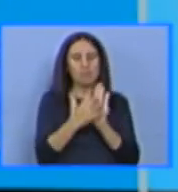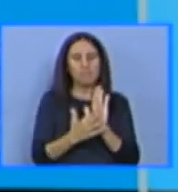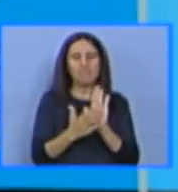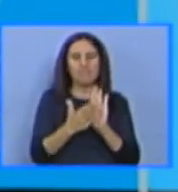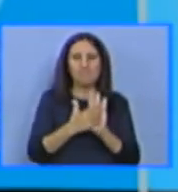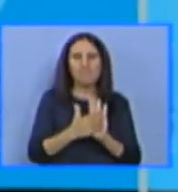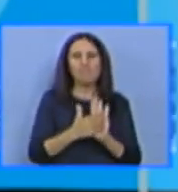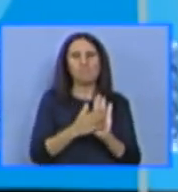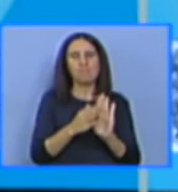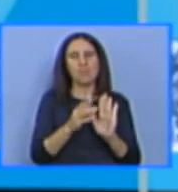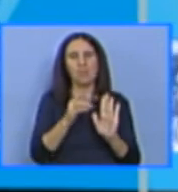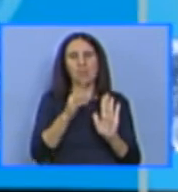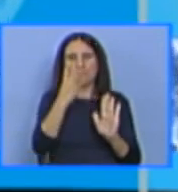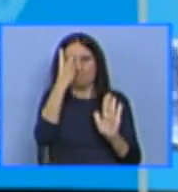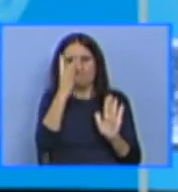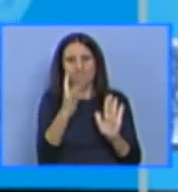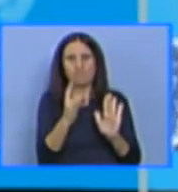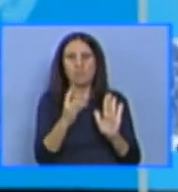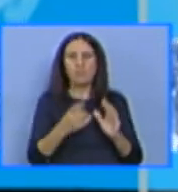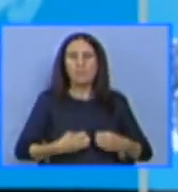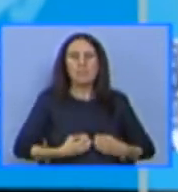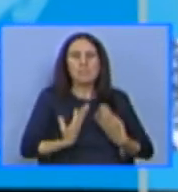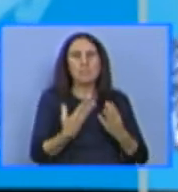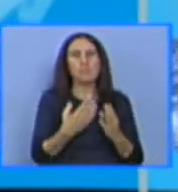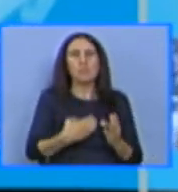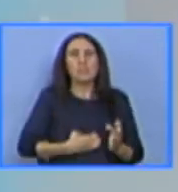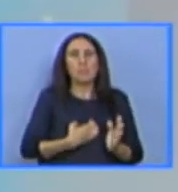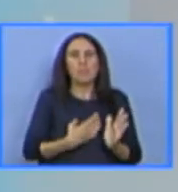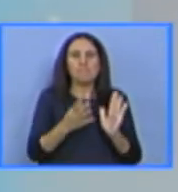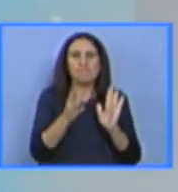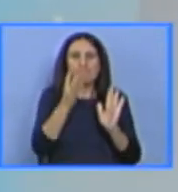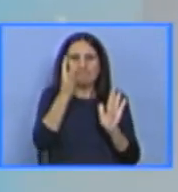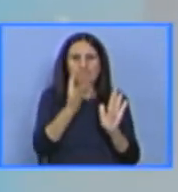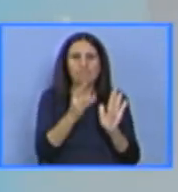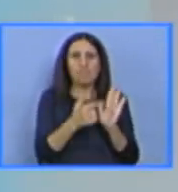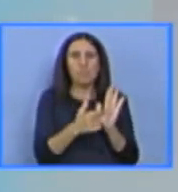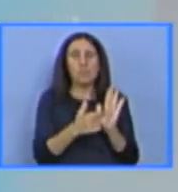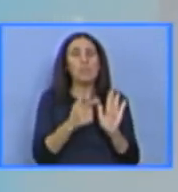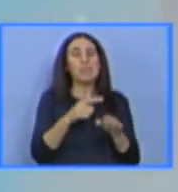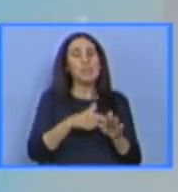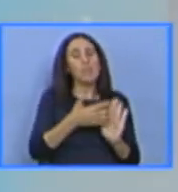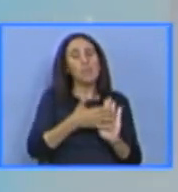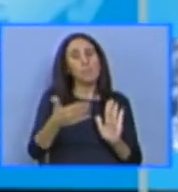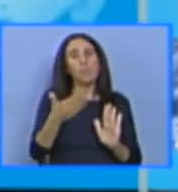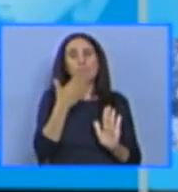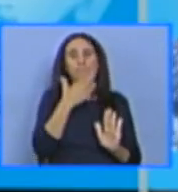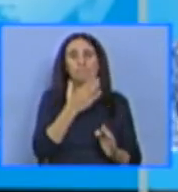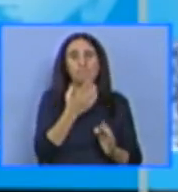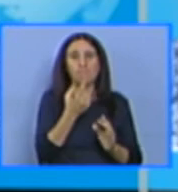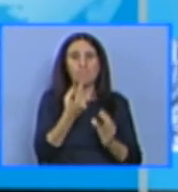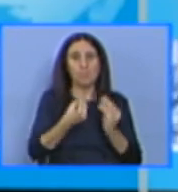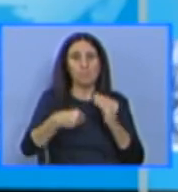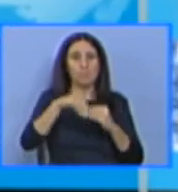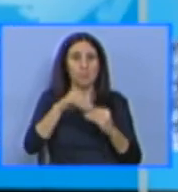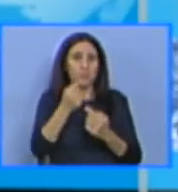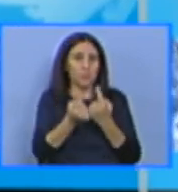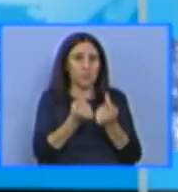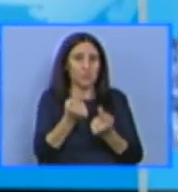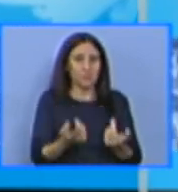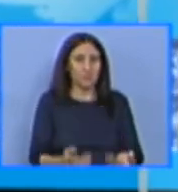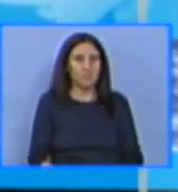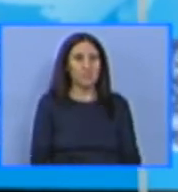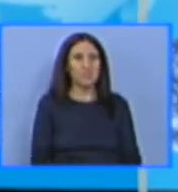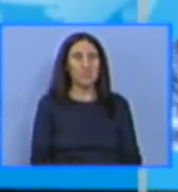fixar as mensagens, fixar os sentimentos, porque pode ser que daqui a algum tempo sejam úteis para qualquer coisa mais, não é?